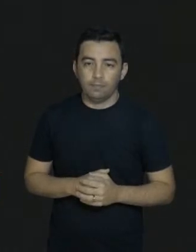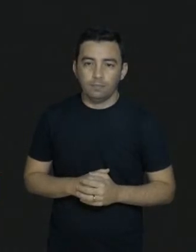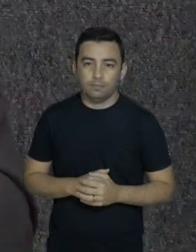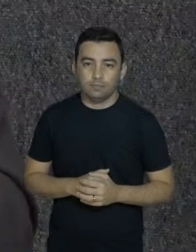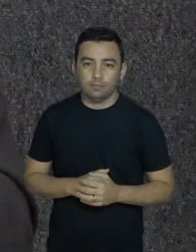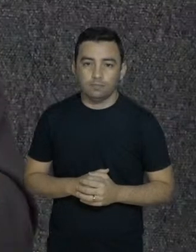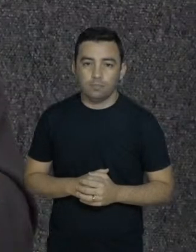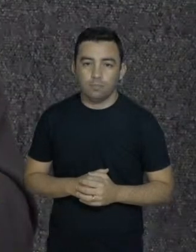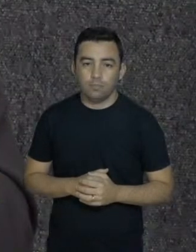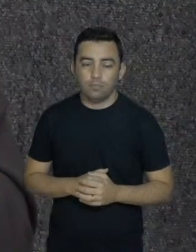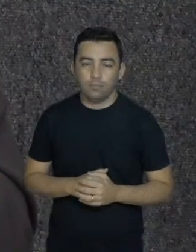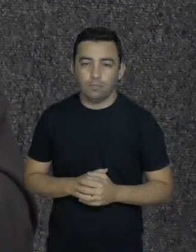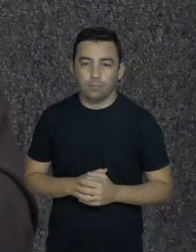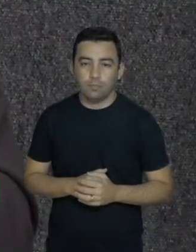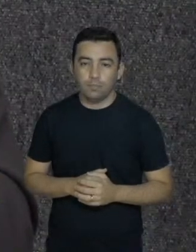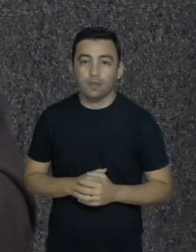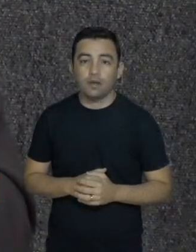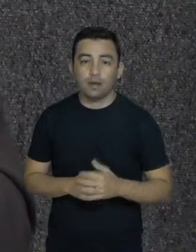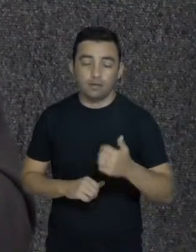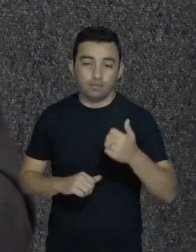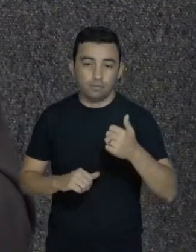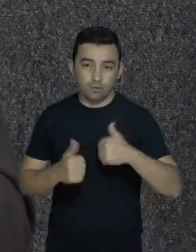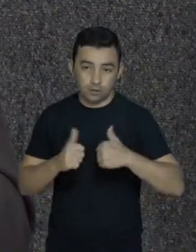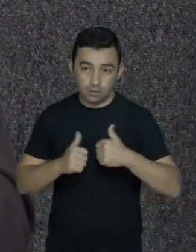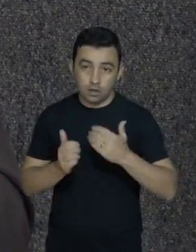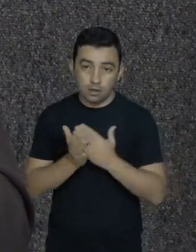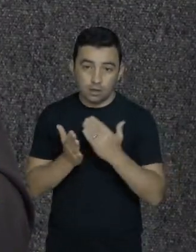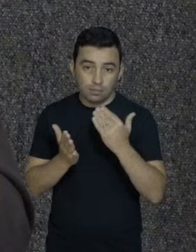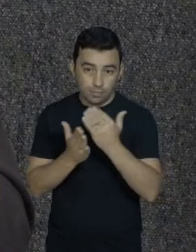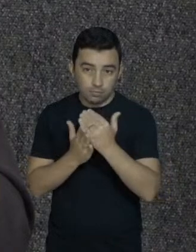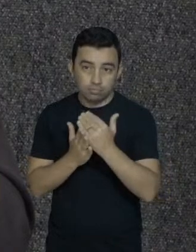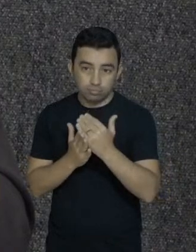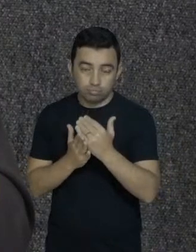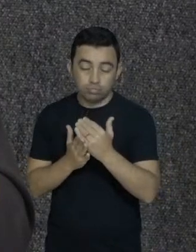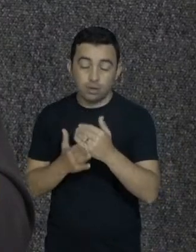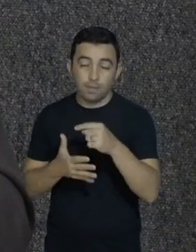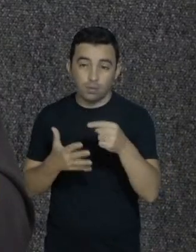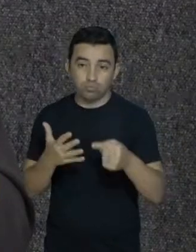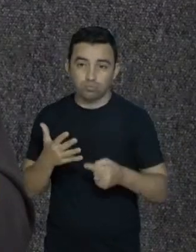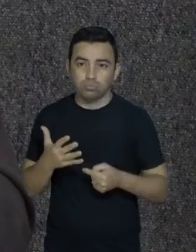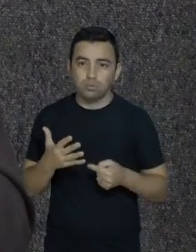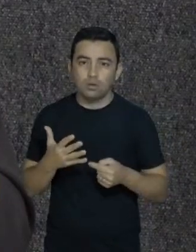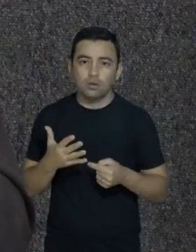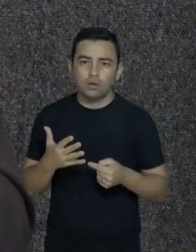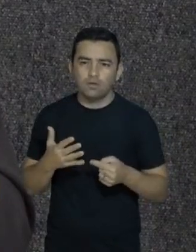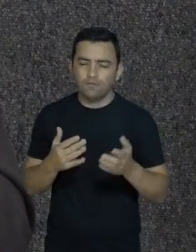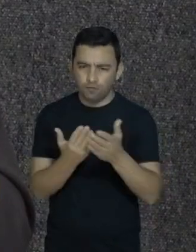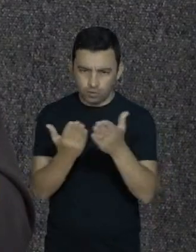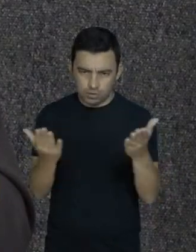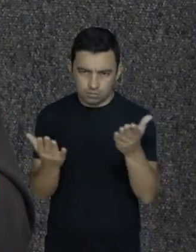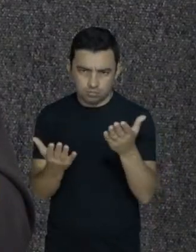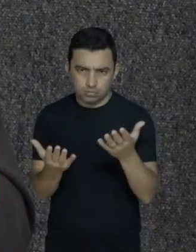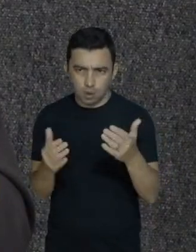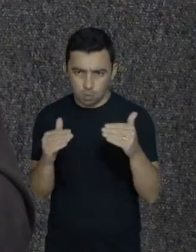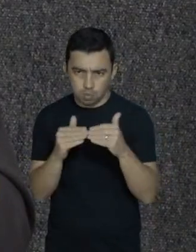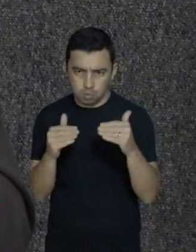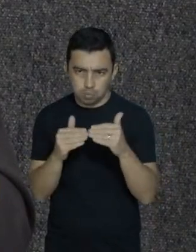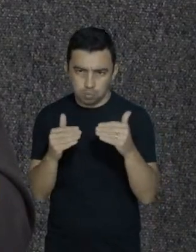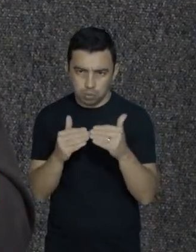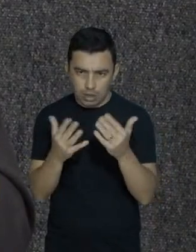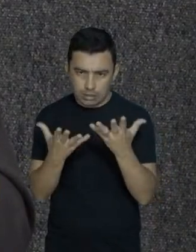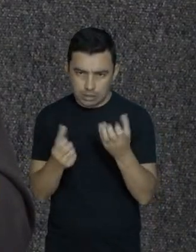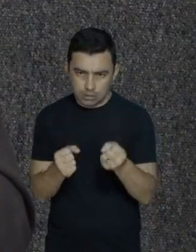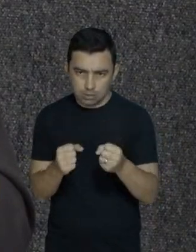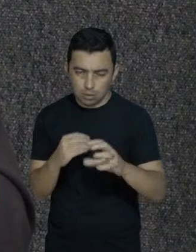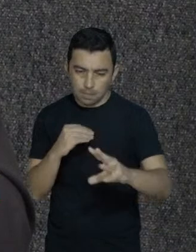coloco para avaliação Extra pauta consulta os demais membros se a concordância na inclusão da pauta de